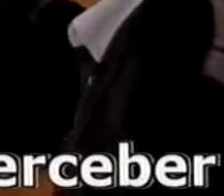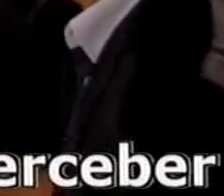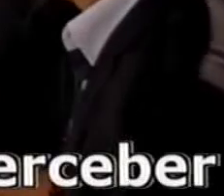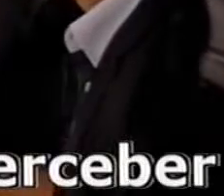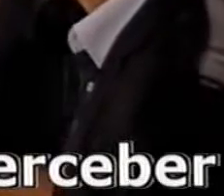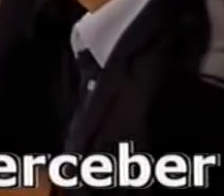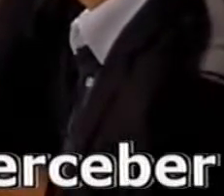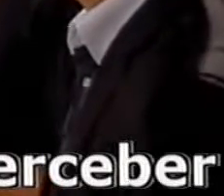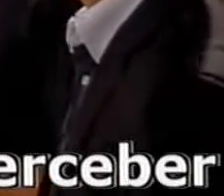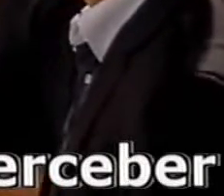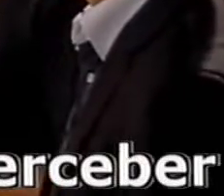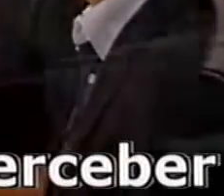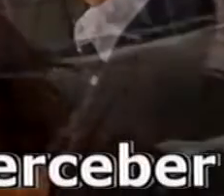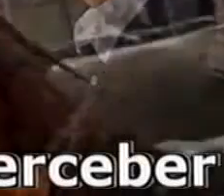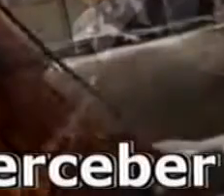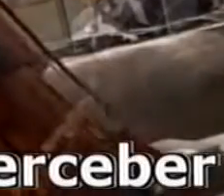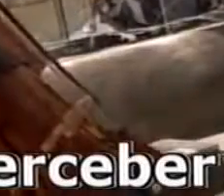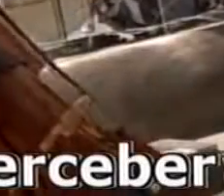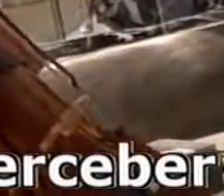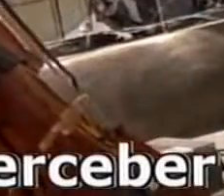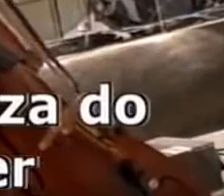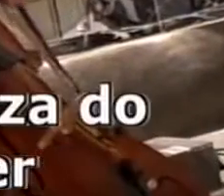assim perceber